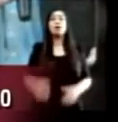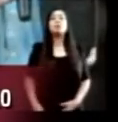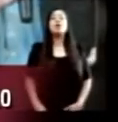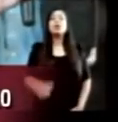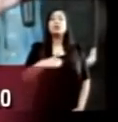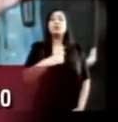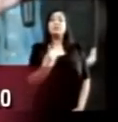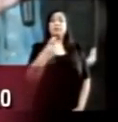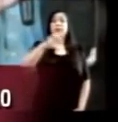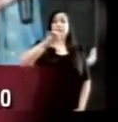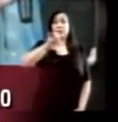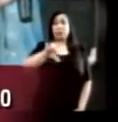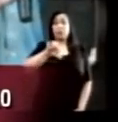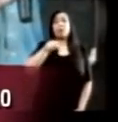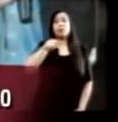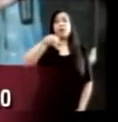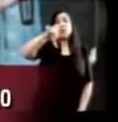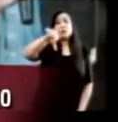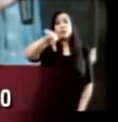tivemos